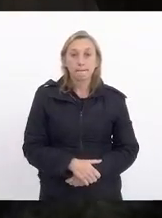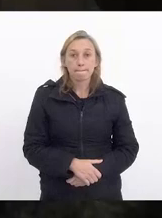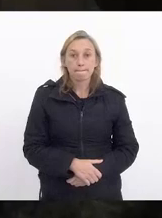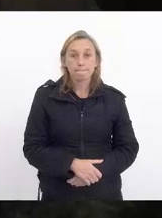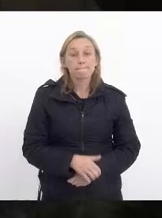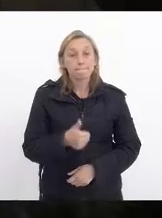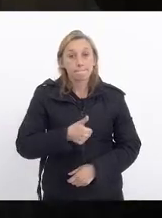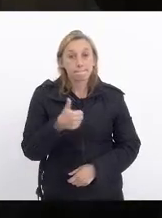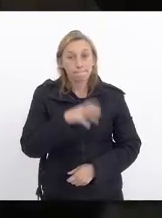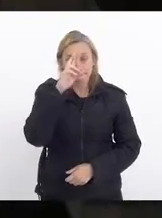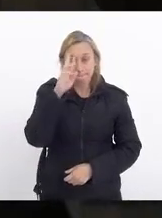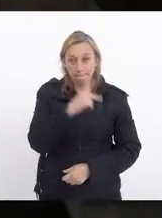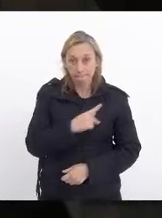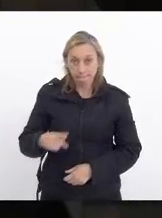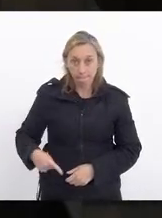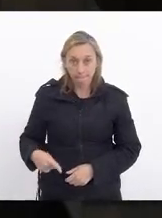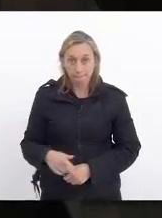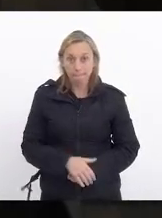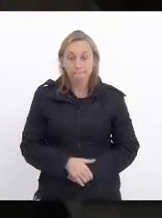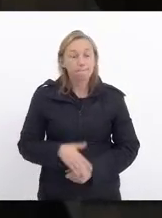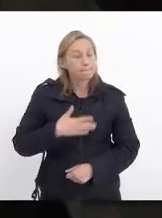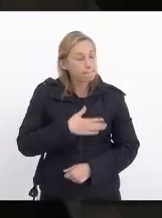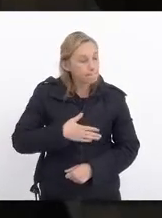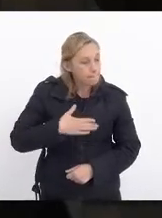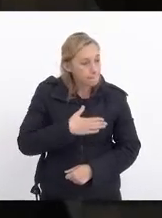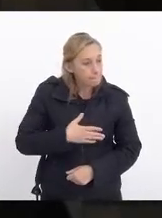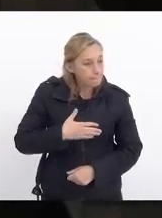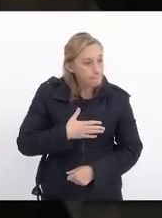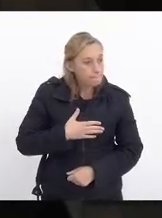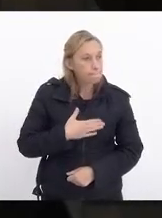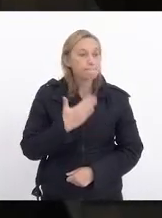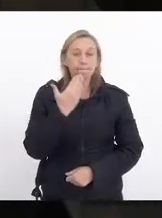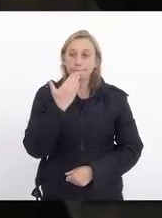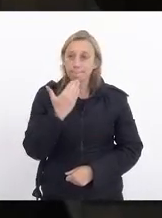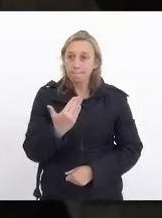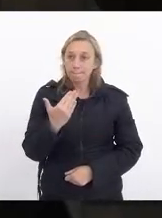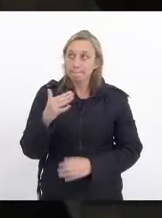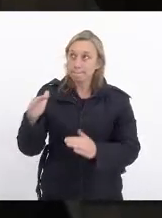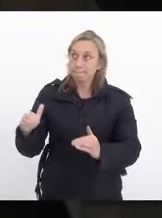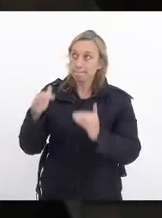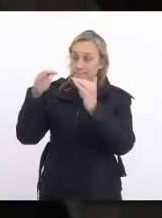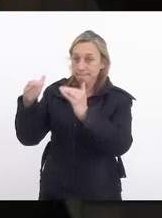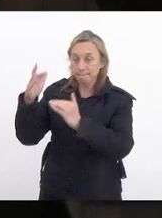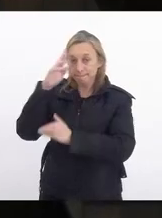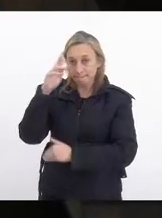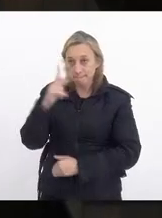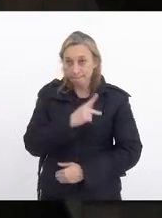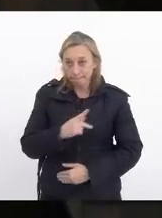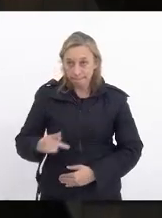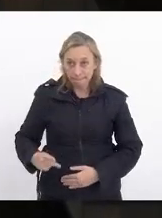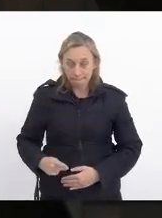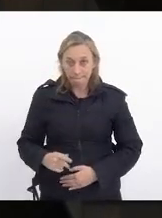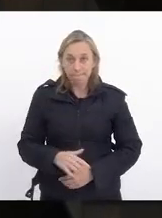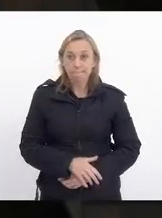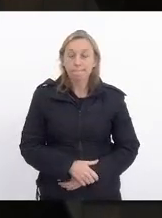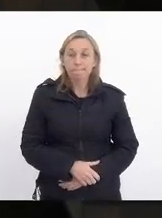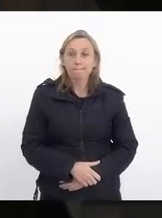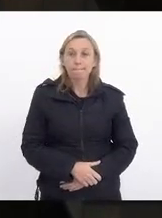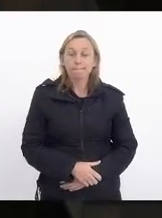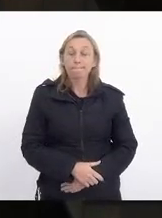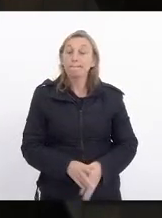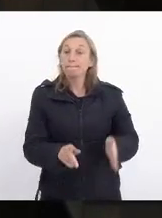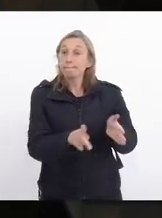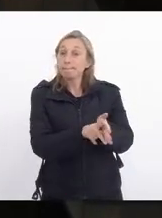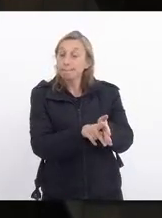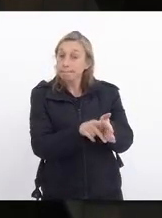primeiro senhor presidente gostaria de solicitar a vossa excelência e para que